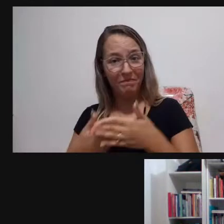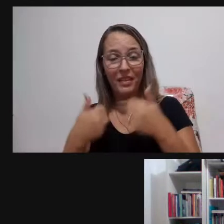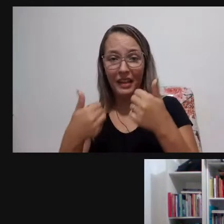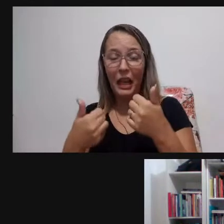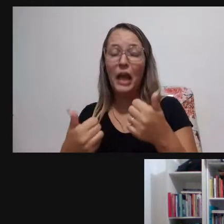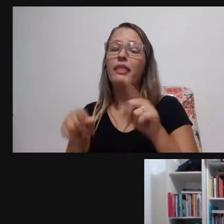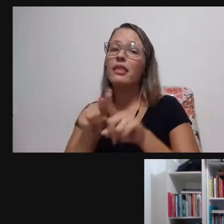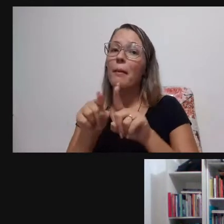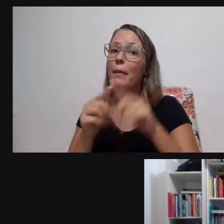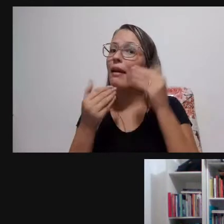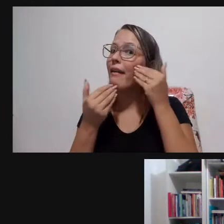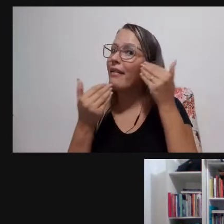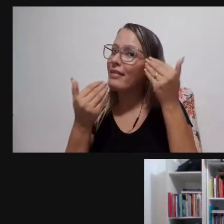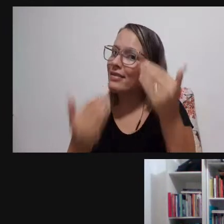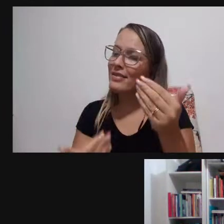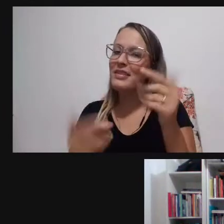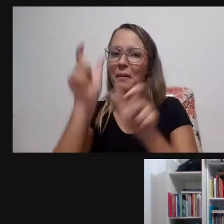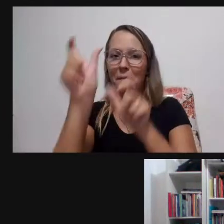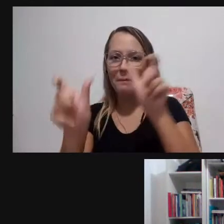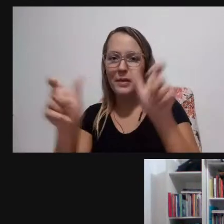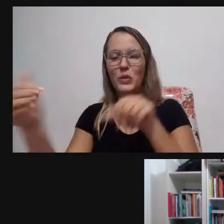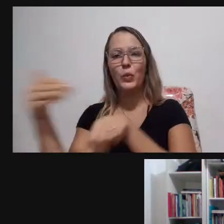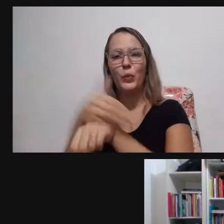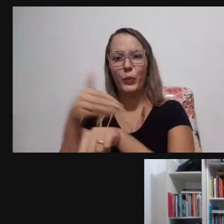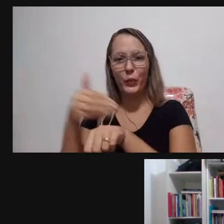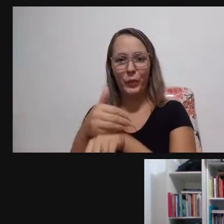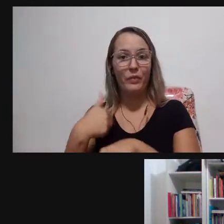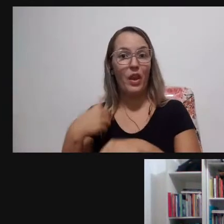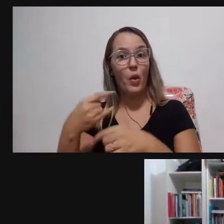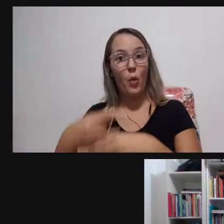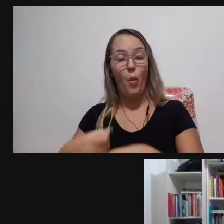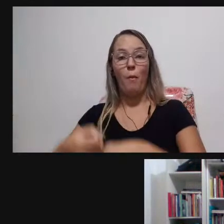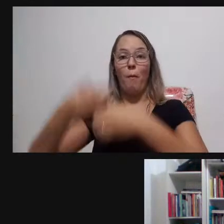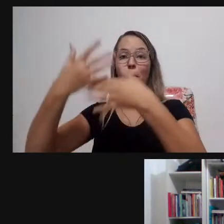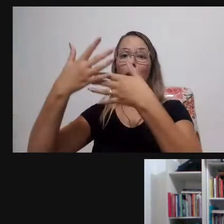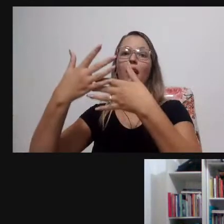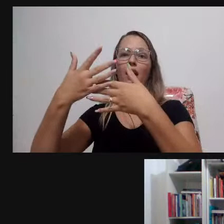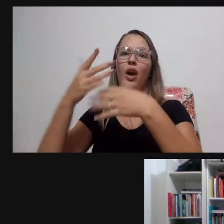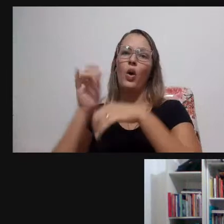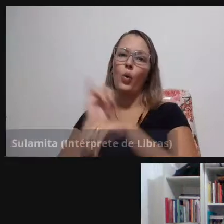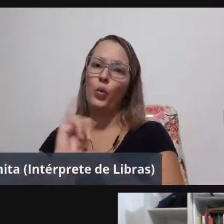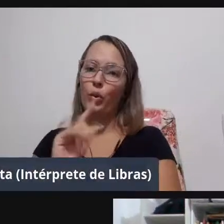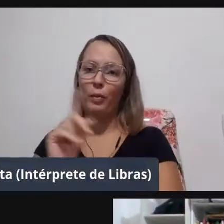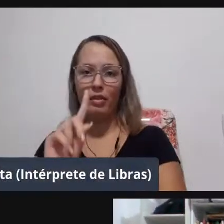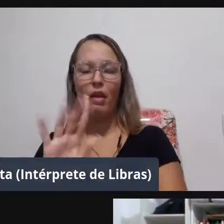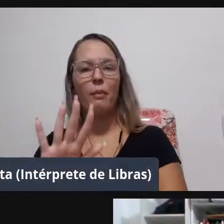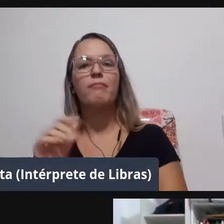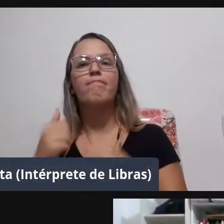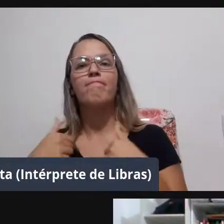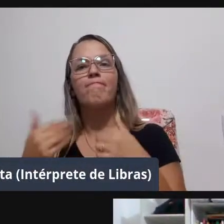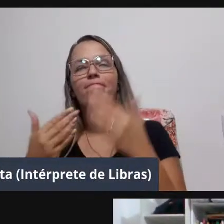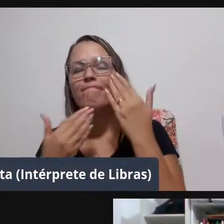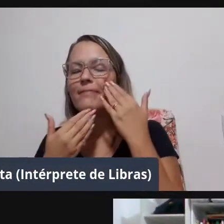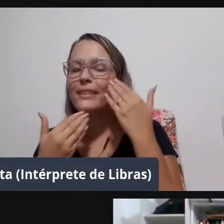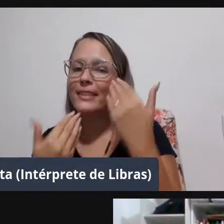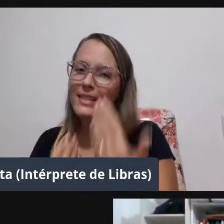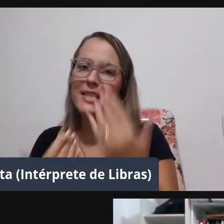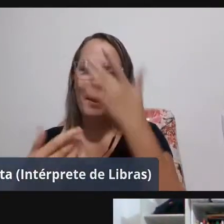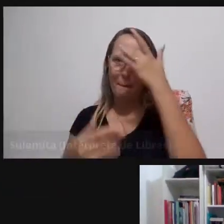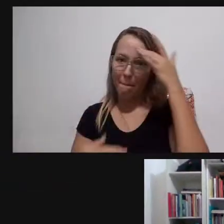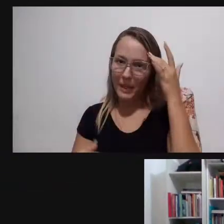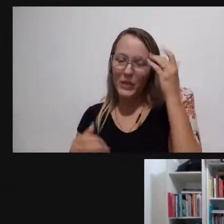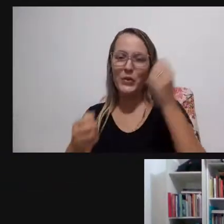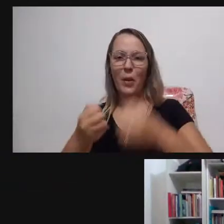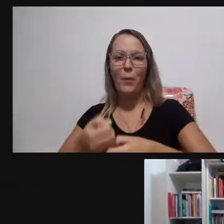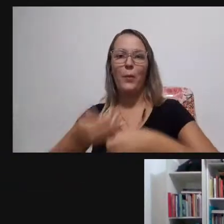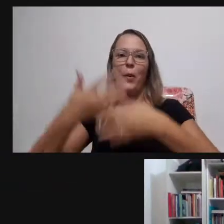abri o YouTube, né, para acompanhar, mas eu agradeço a presença, né, dos alunos e alunas da